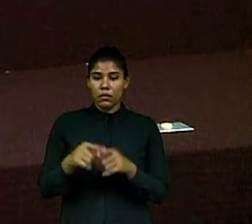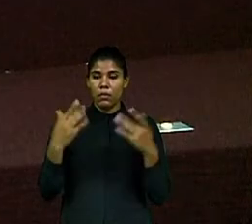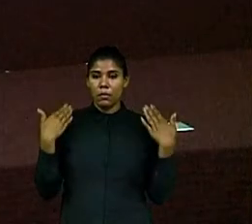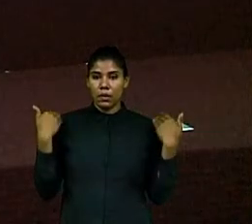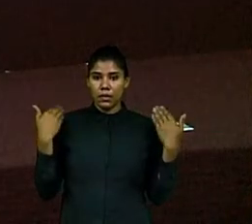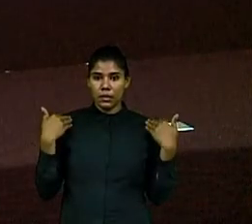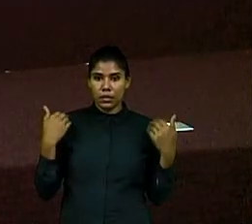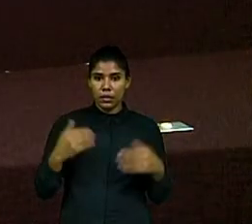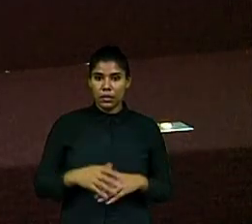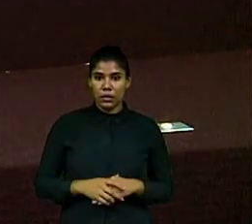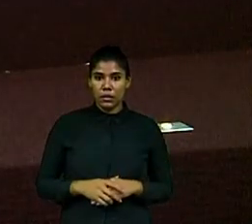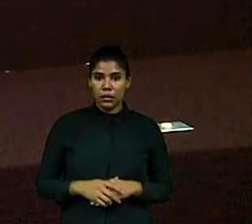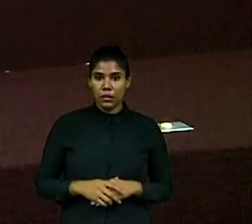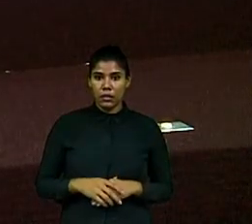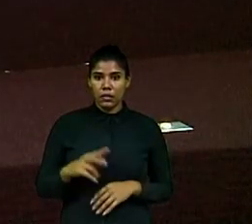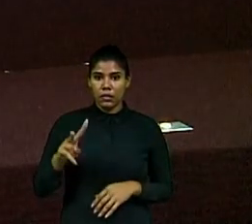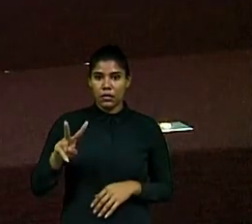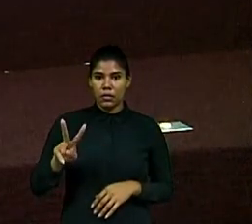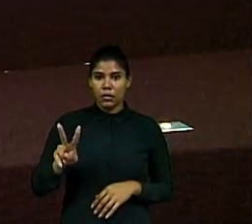brasileiro